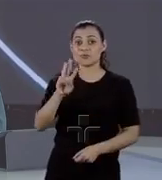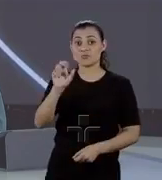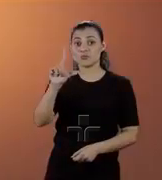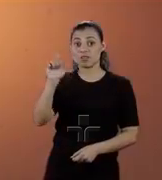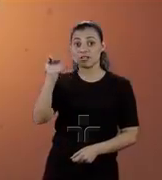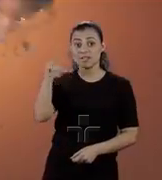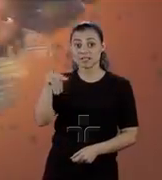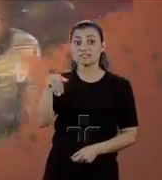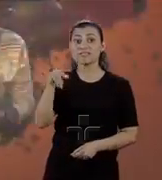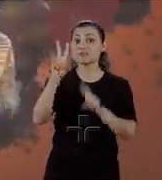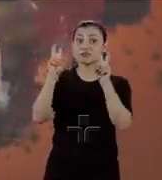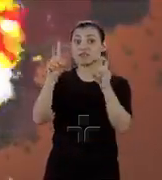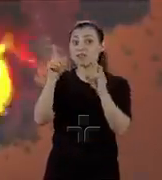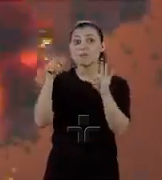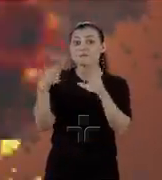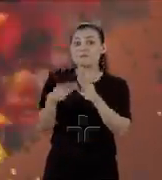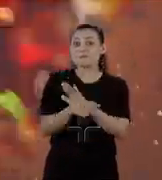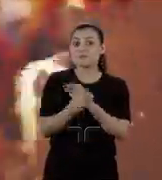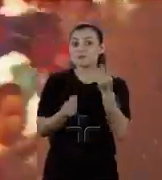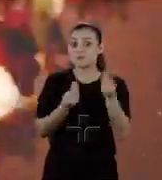cultura.